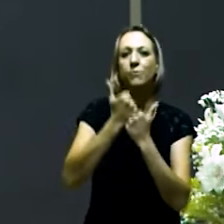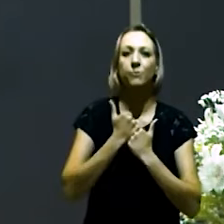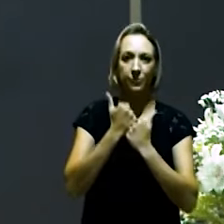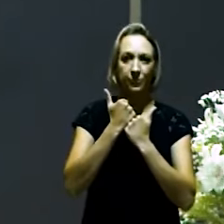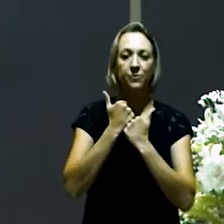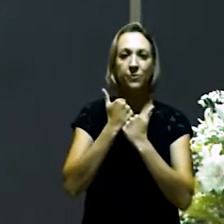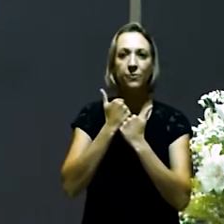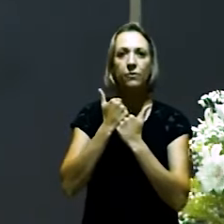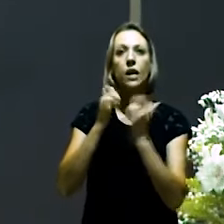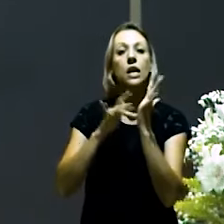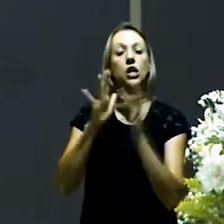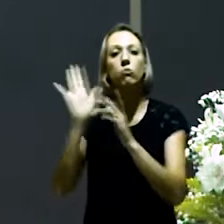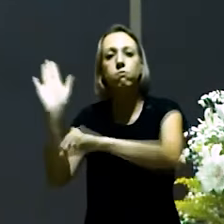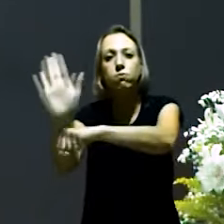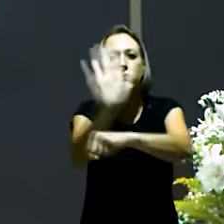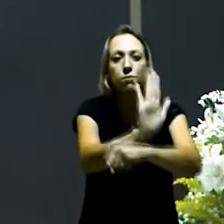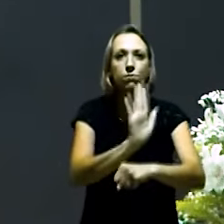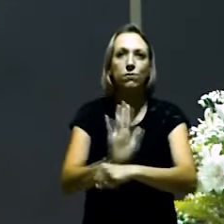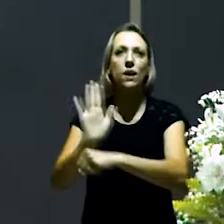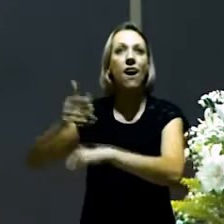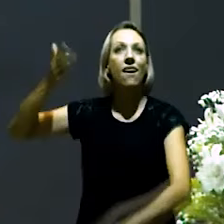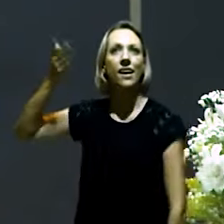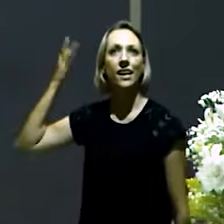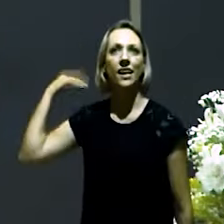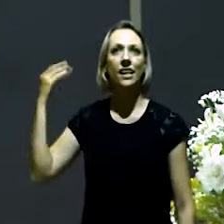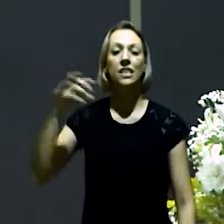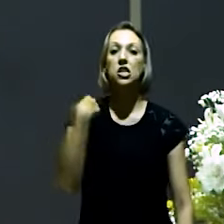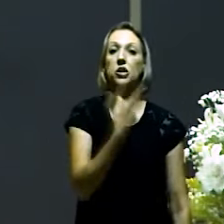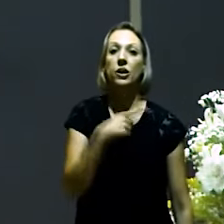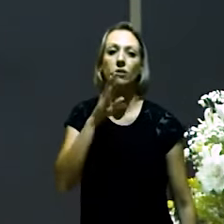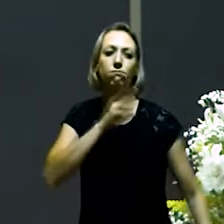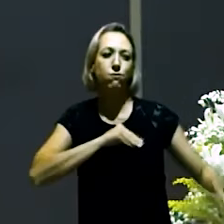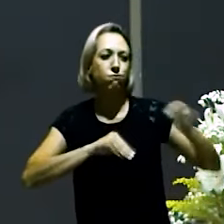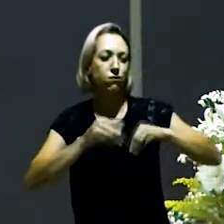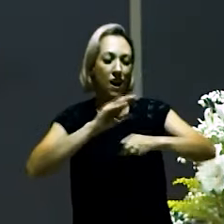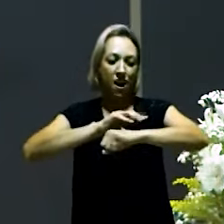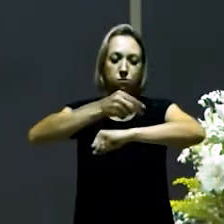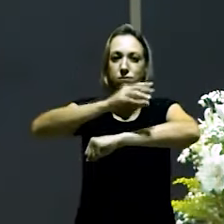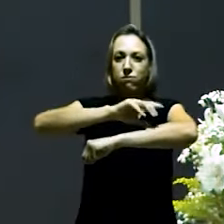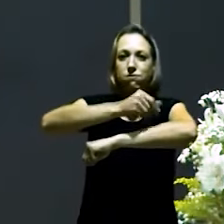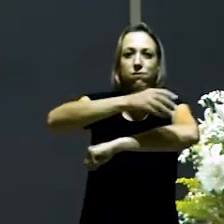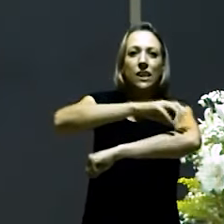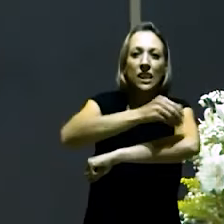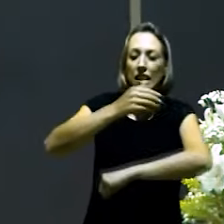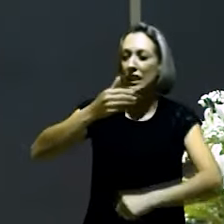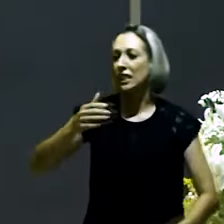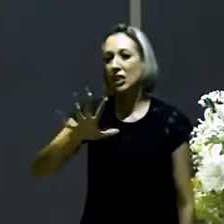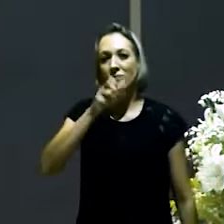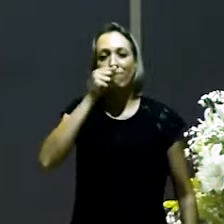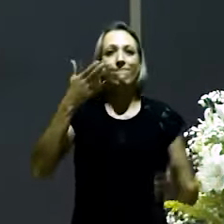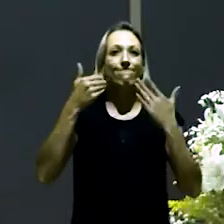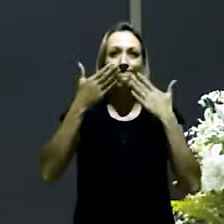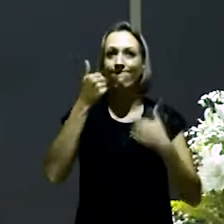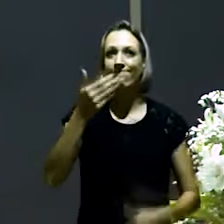nos causava morte, a carne necrosada que ainda estava em nós por causa da incircuncisão do nosso coração,